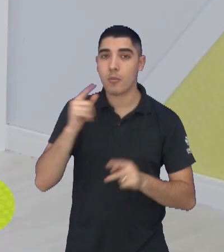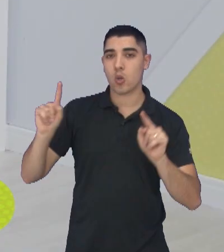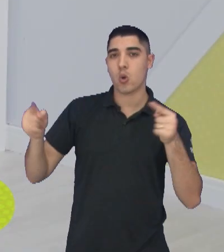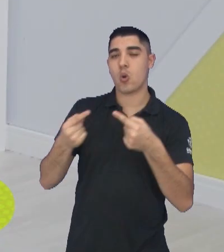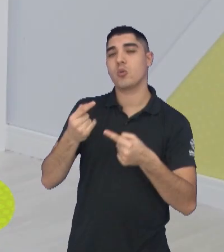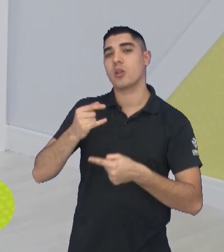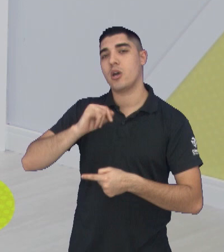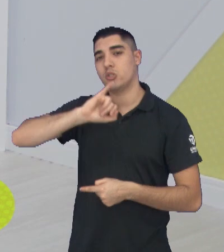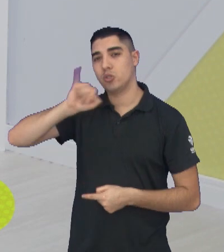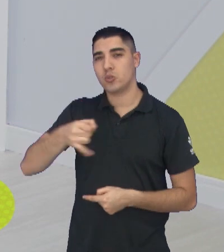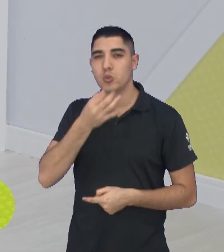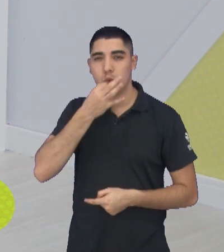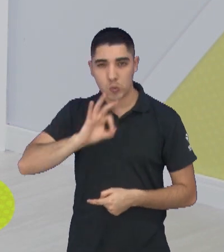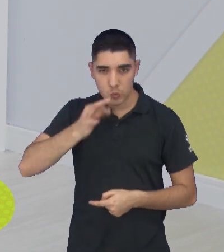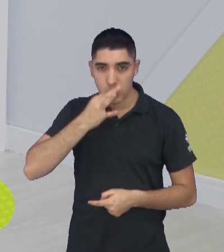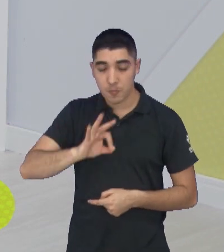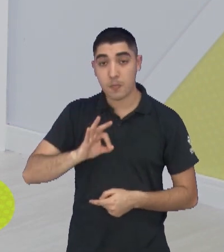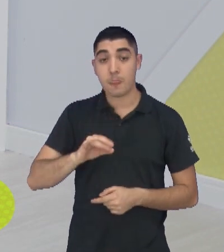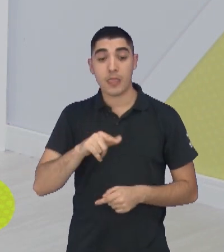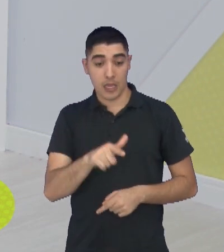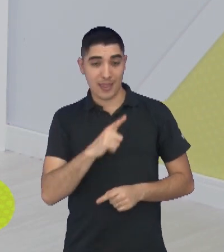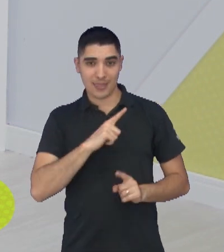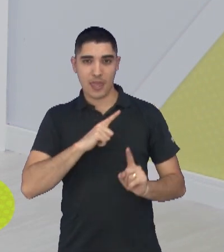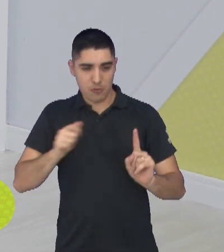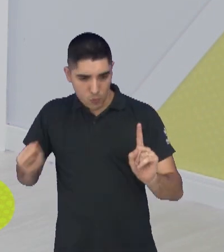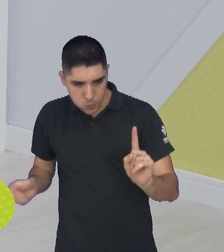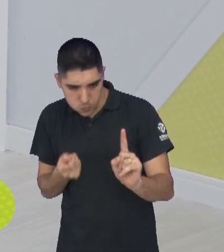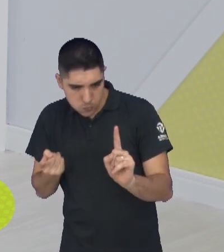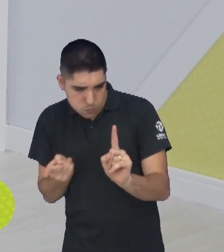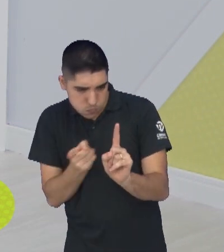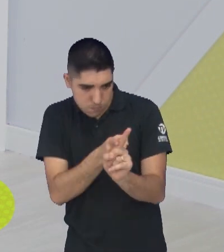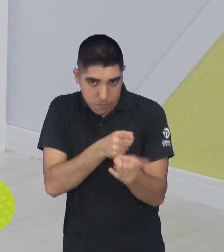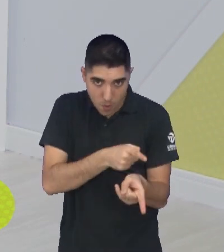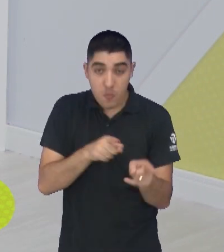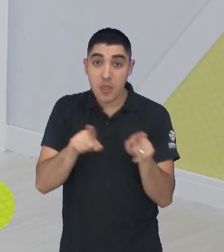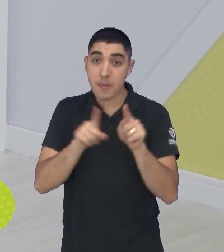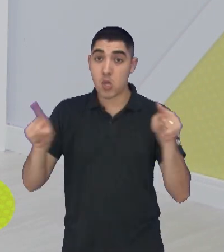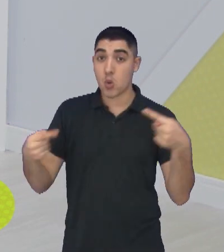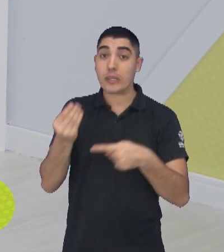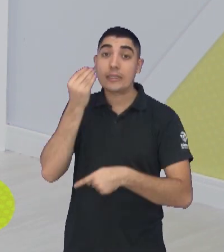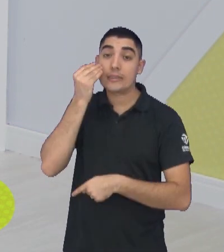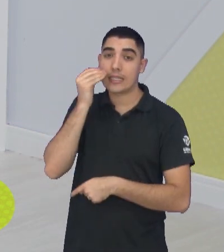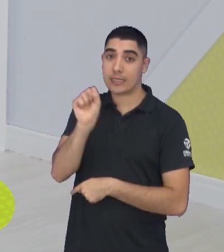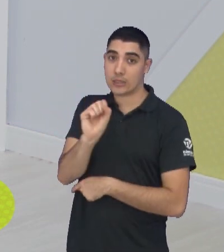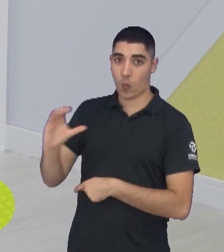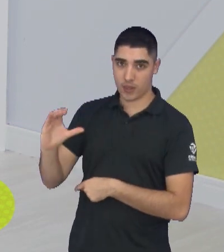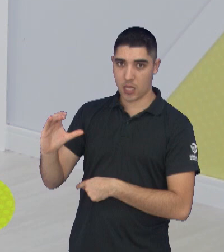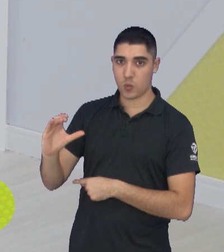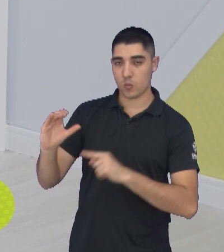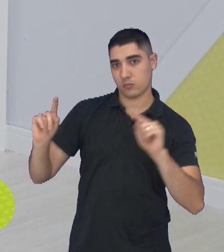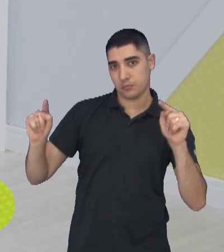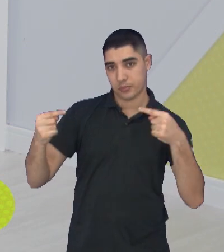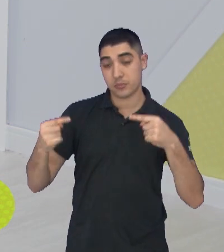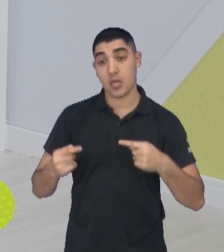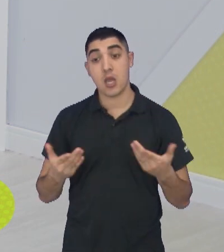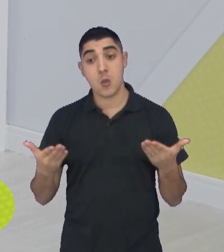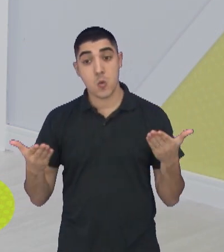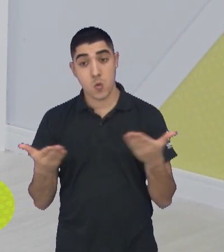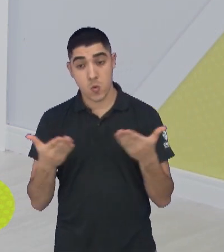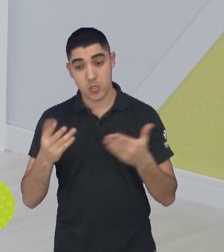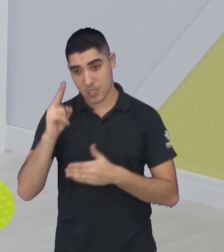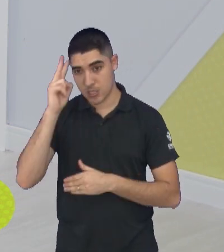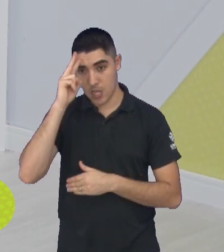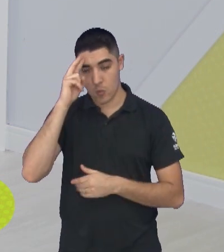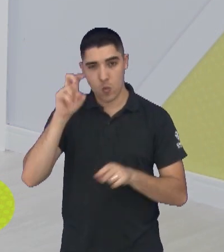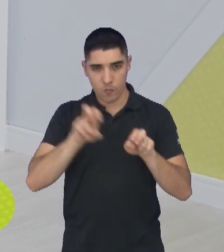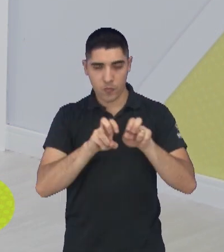A malha também luta por bronze contra São Caetano. Ainda pela fase de classificação, jogam nesta segunda as equipes de